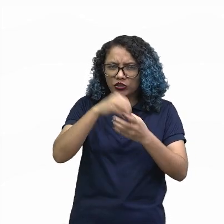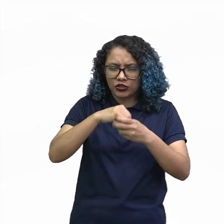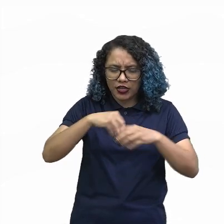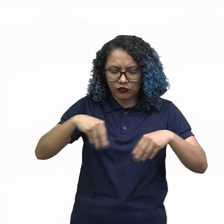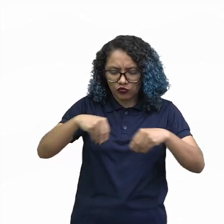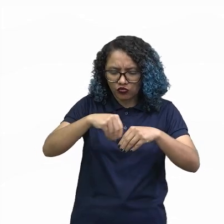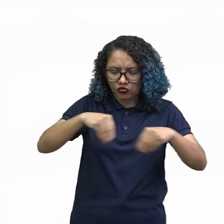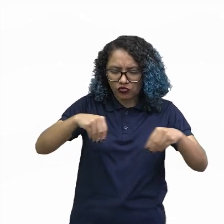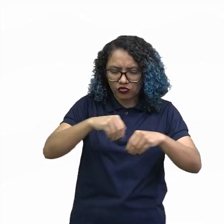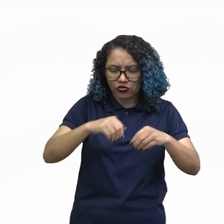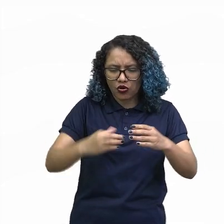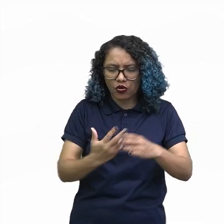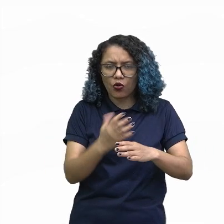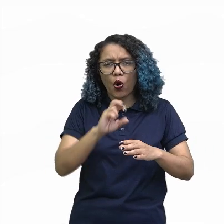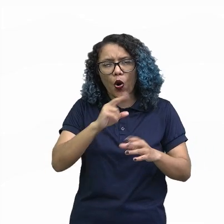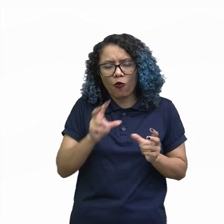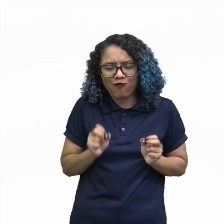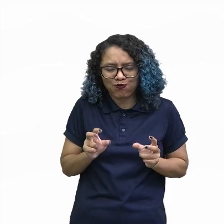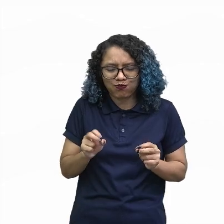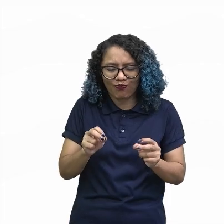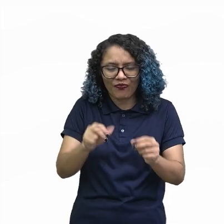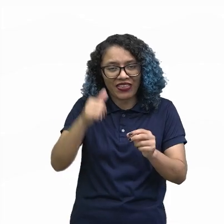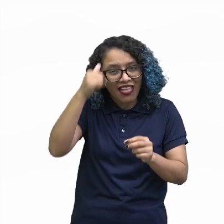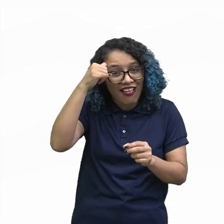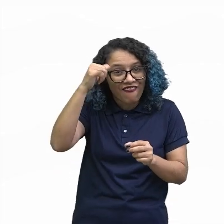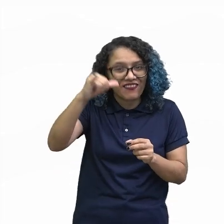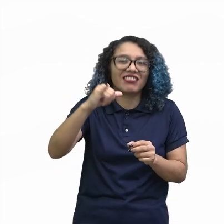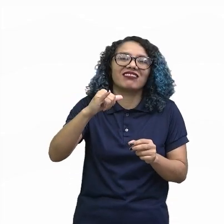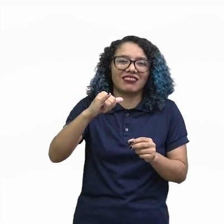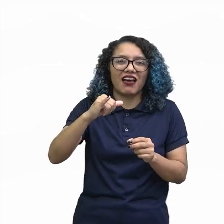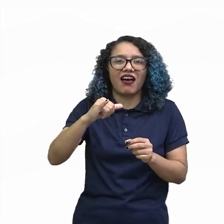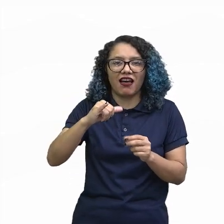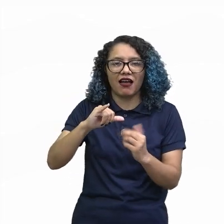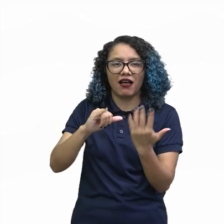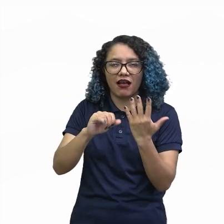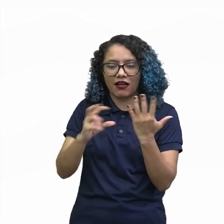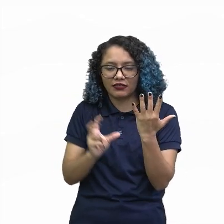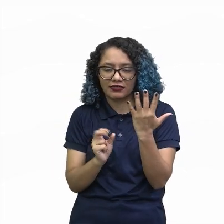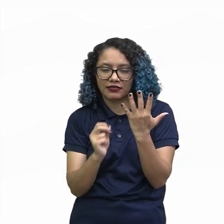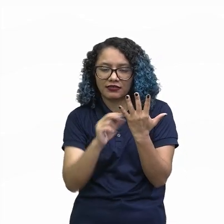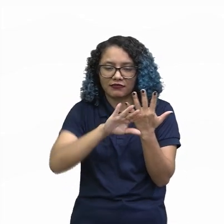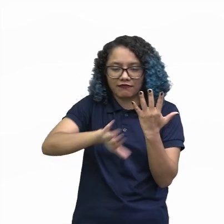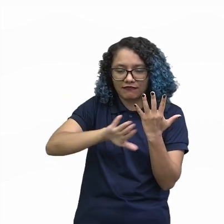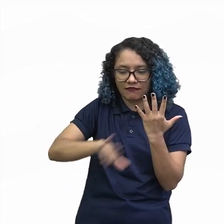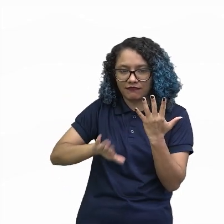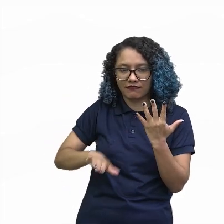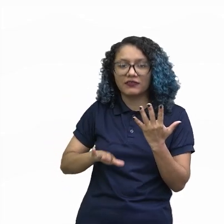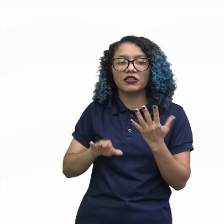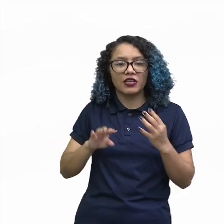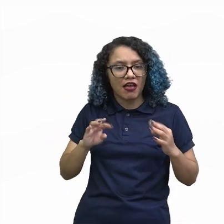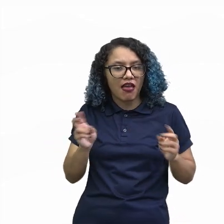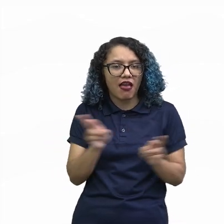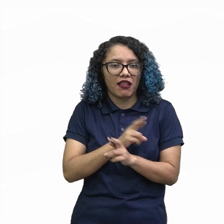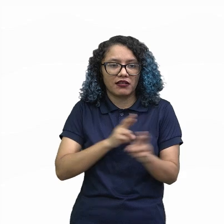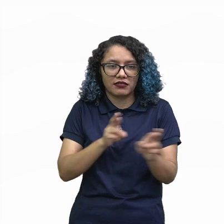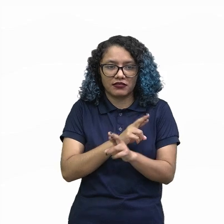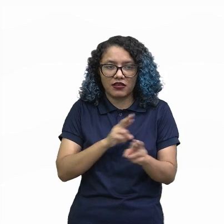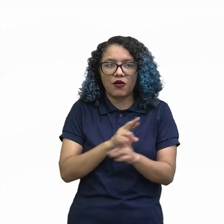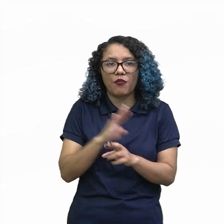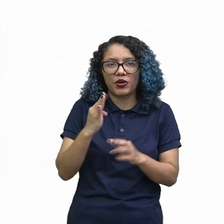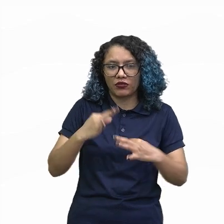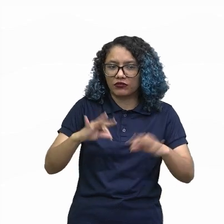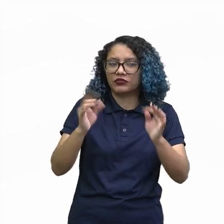pegar algum tipo de praga, né? Todas essas manipulações estão relacionadas com a agricultura e com a biotecnologia. O